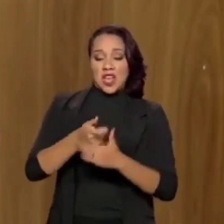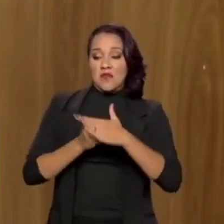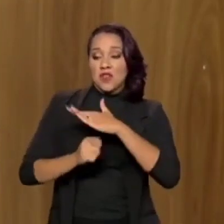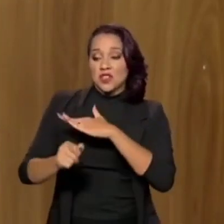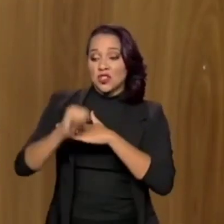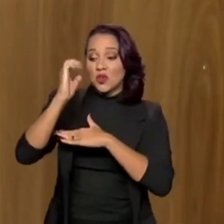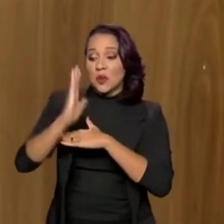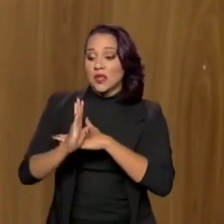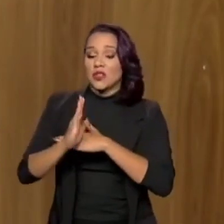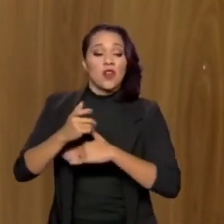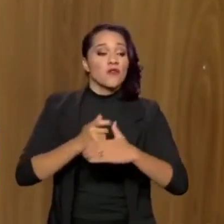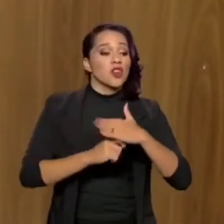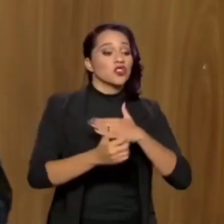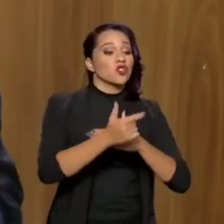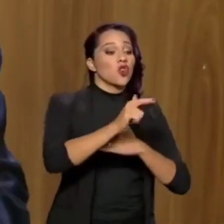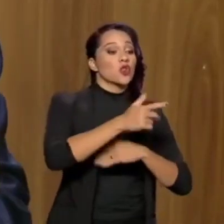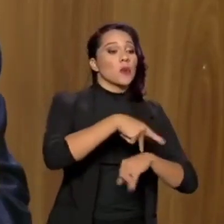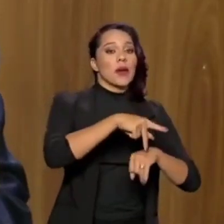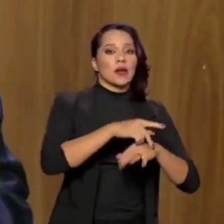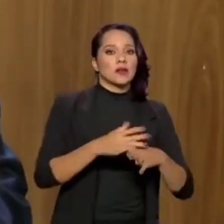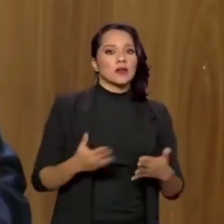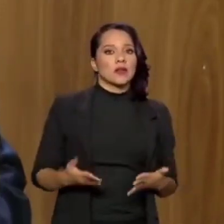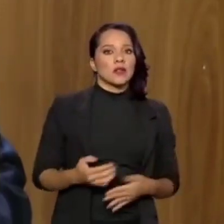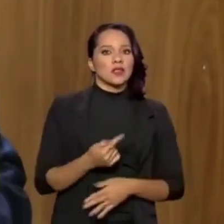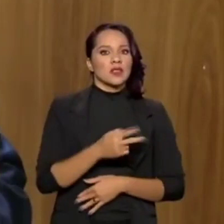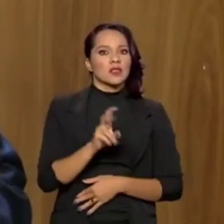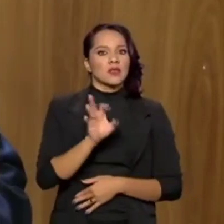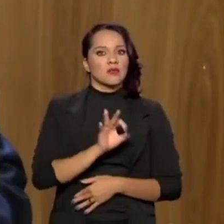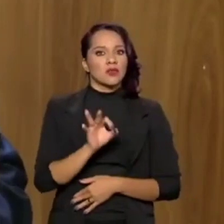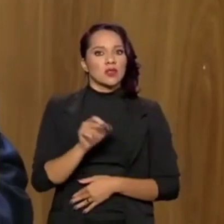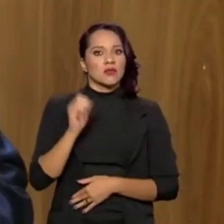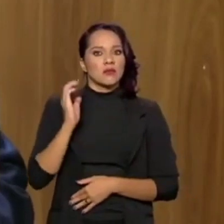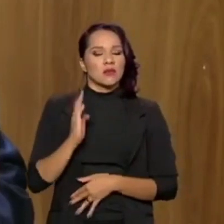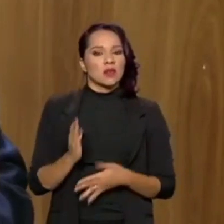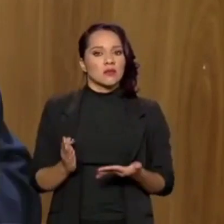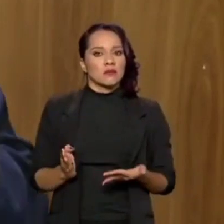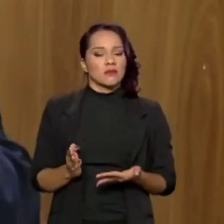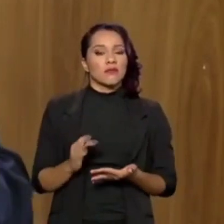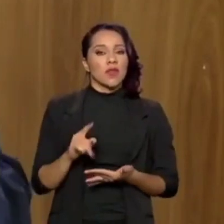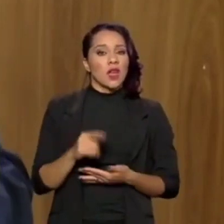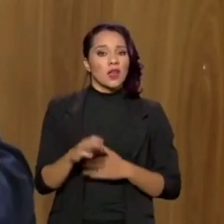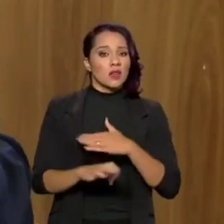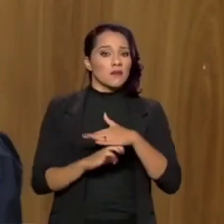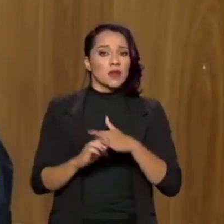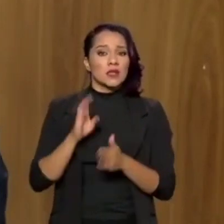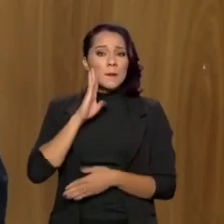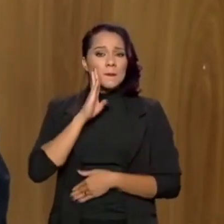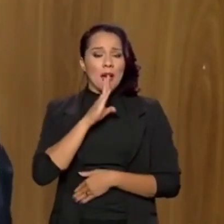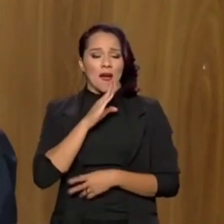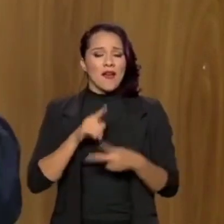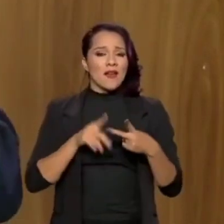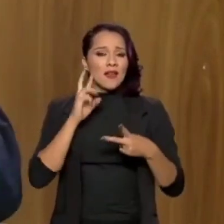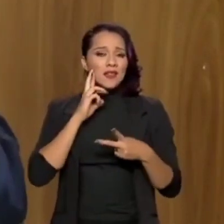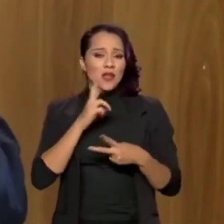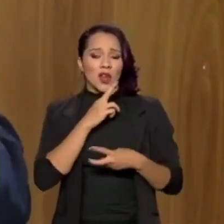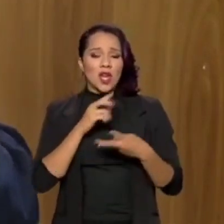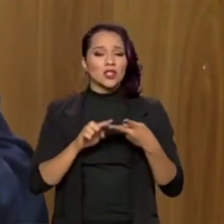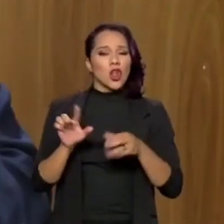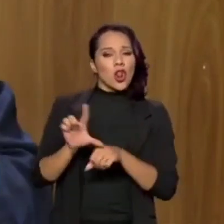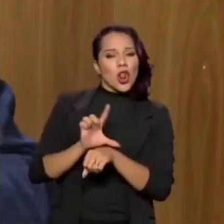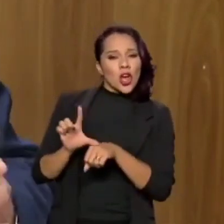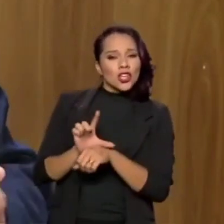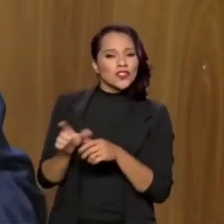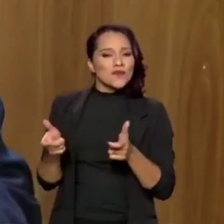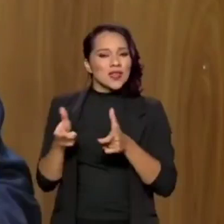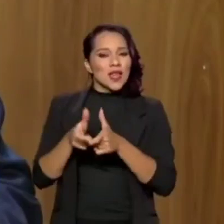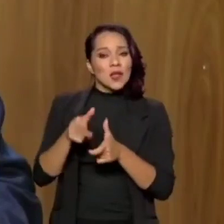do pequeno e médio. Quem gera 75% dos empregos no país são os pequenos bares, restaurantes, lojinhas, é